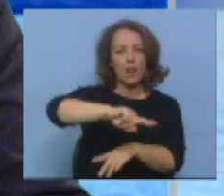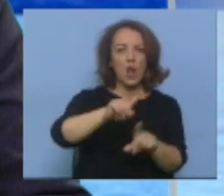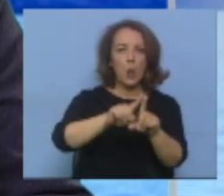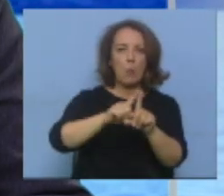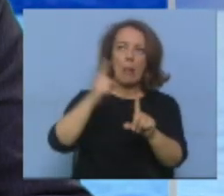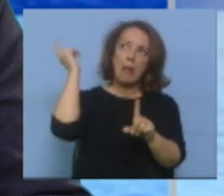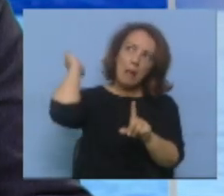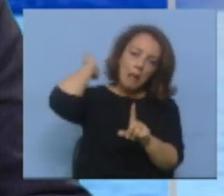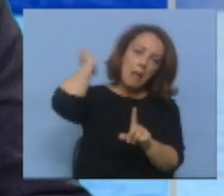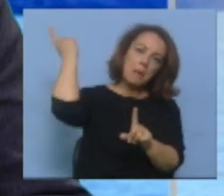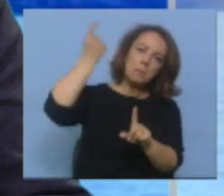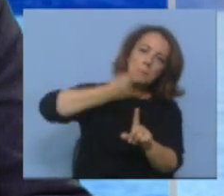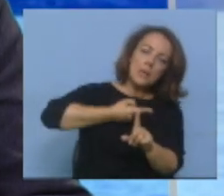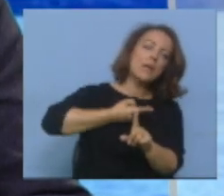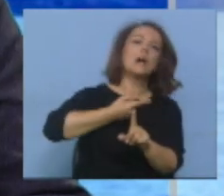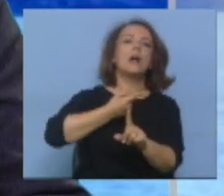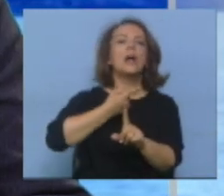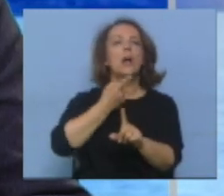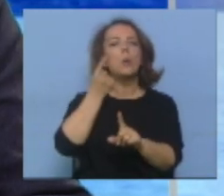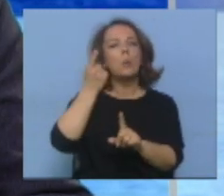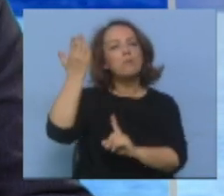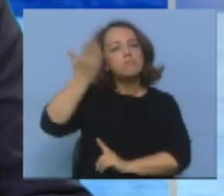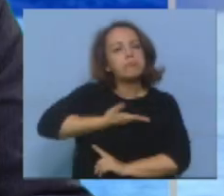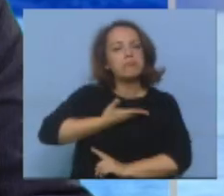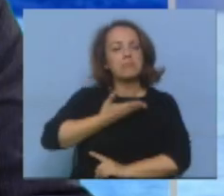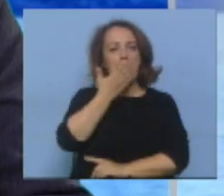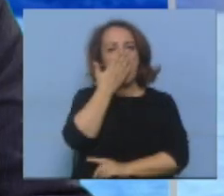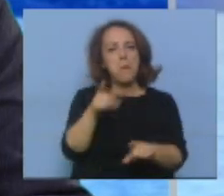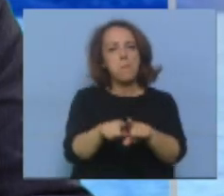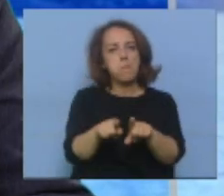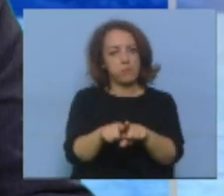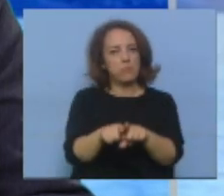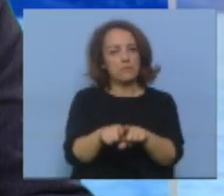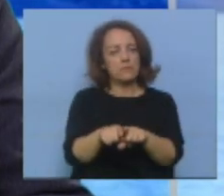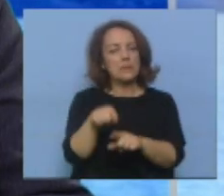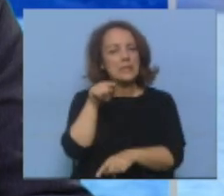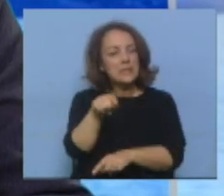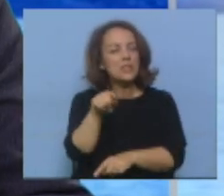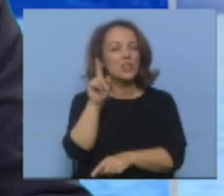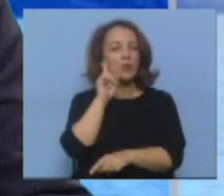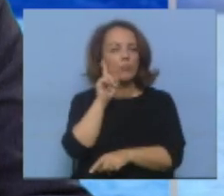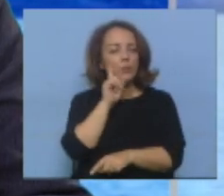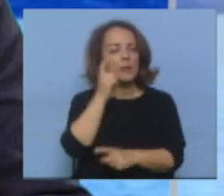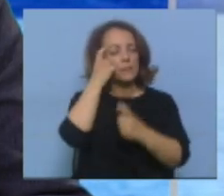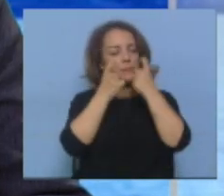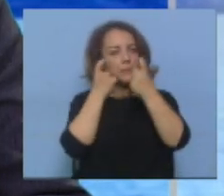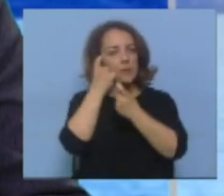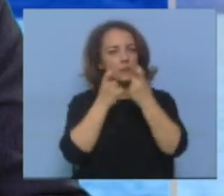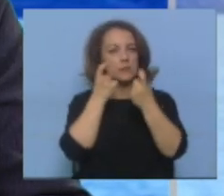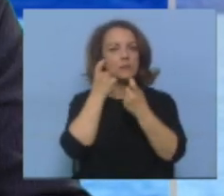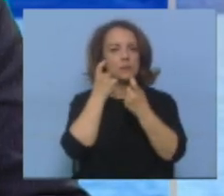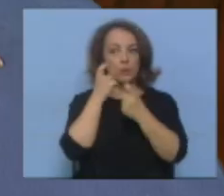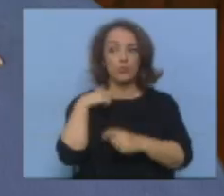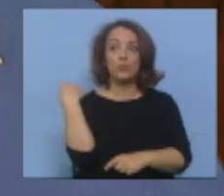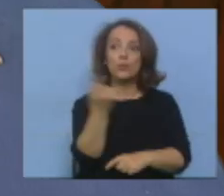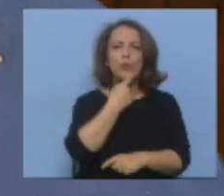castigo é muito importante e, sobretudo, aproveitar que esta responsabilização que